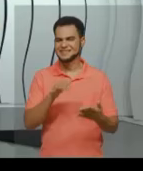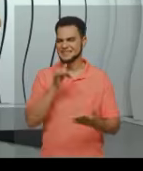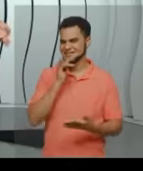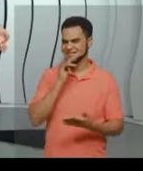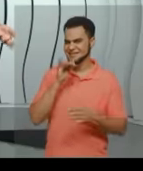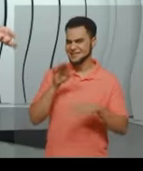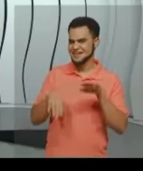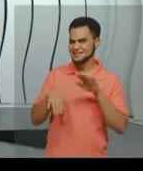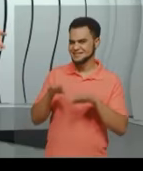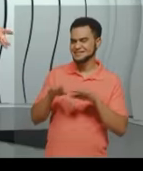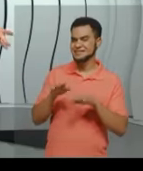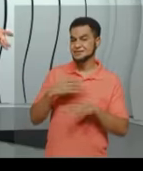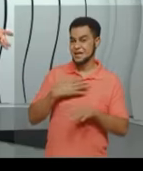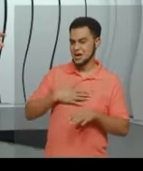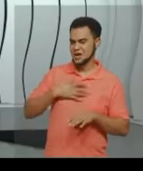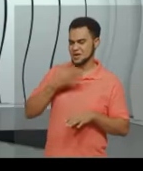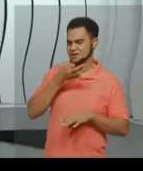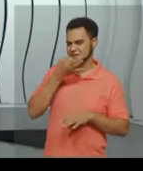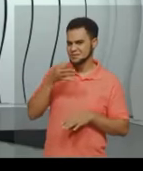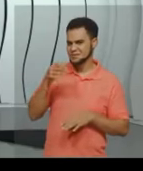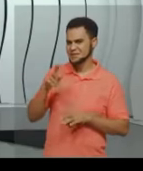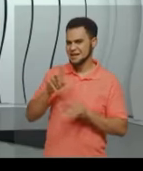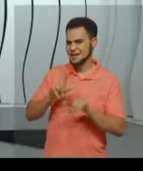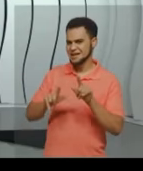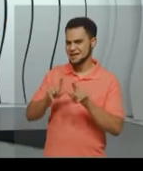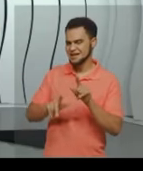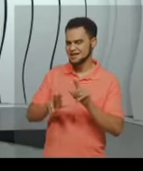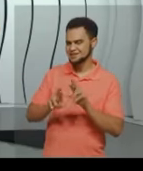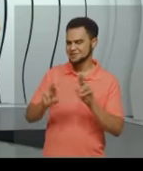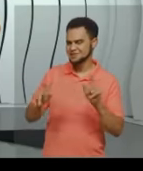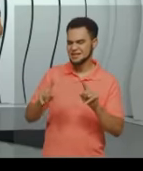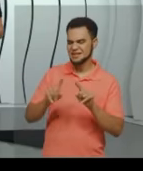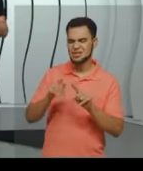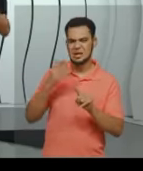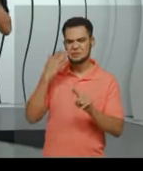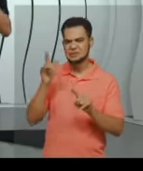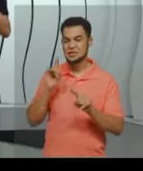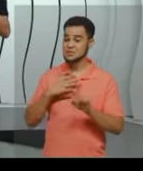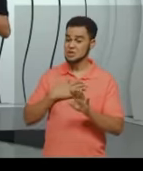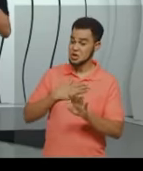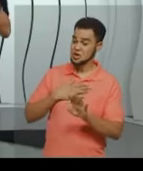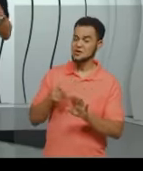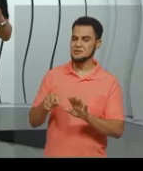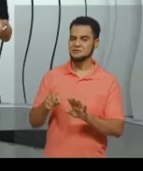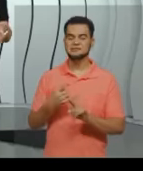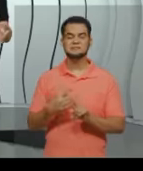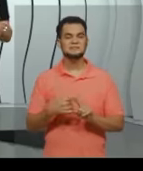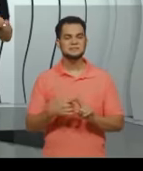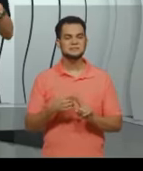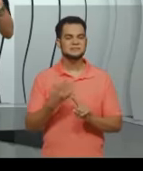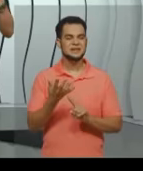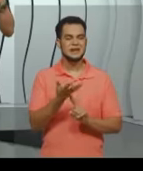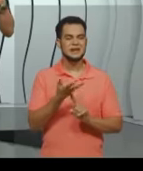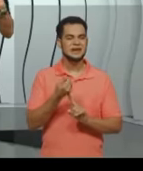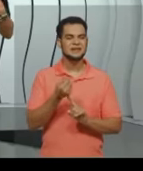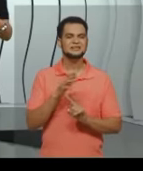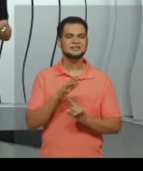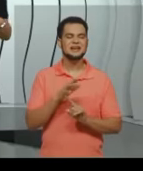língua, você não entende a letra e gosta da música, porque a arte é muito forma, tá? Saber o que o autor quis